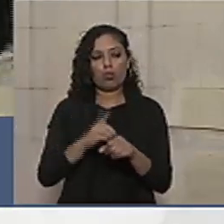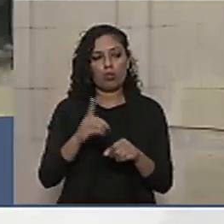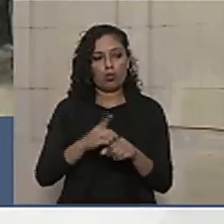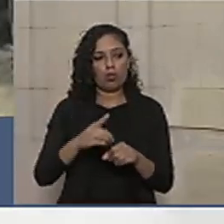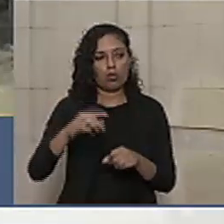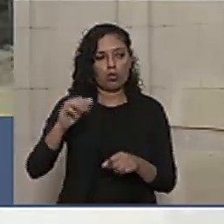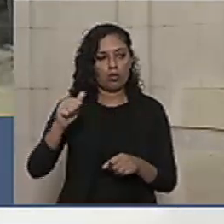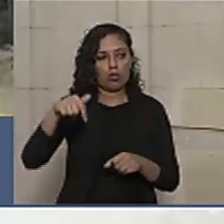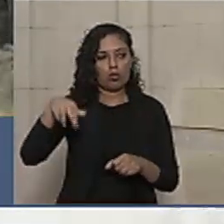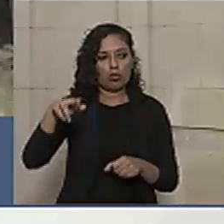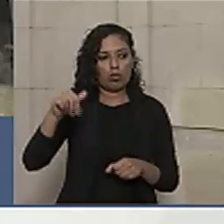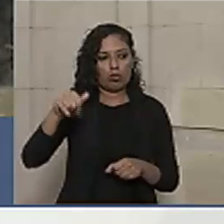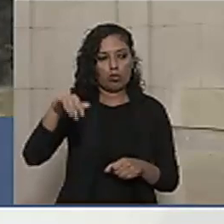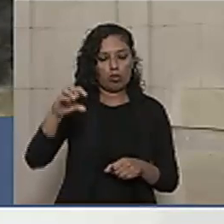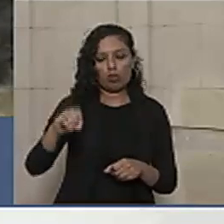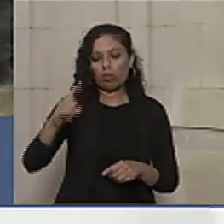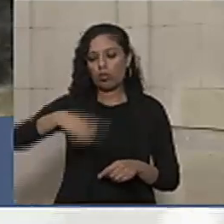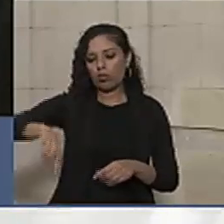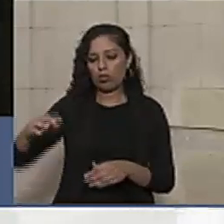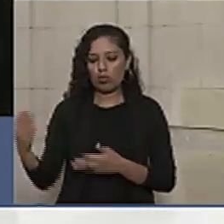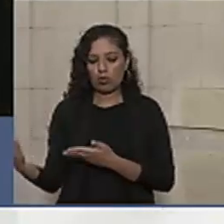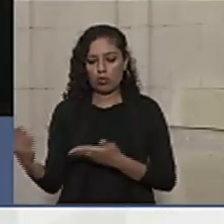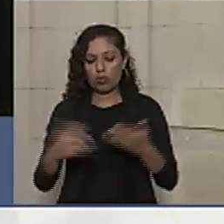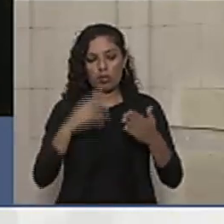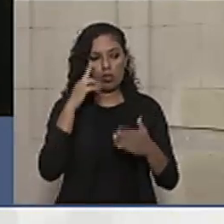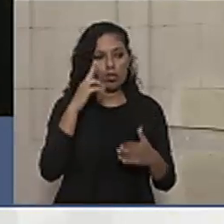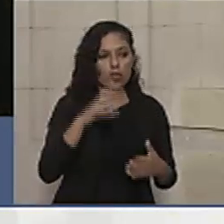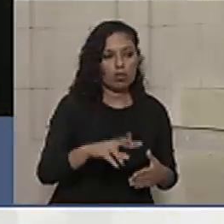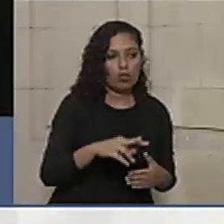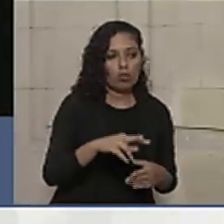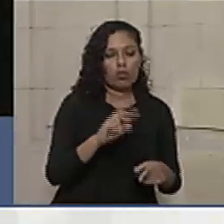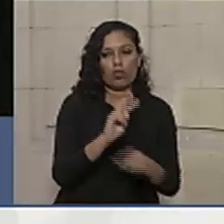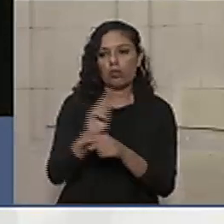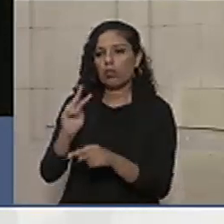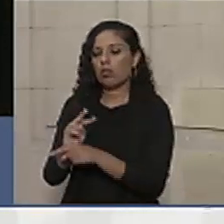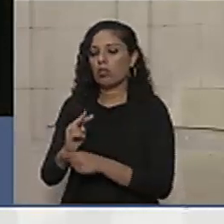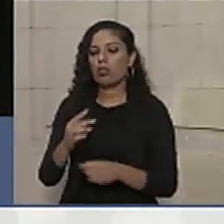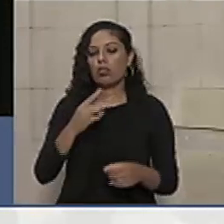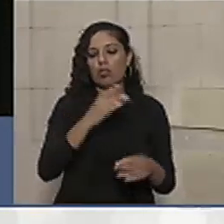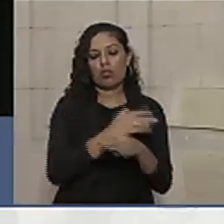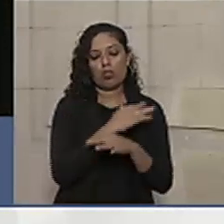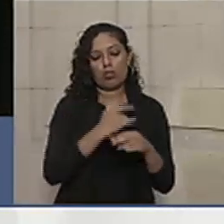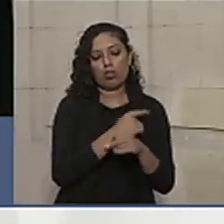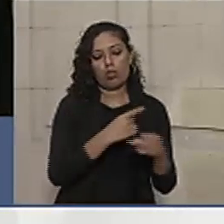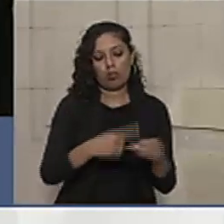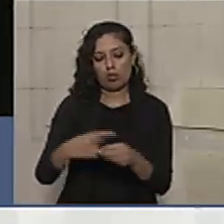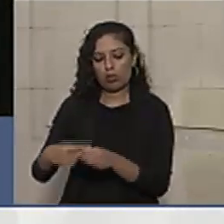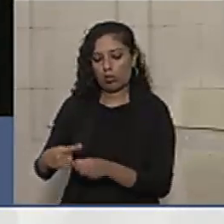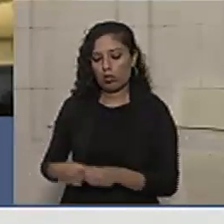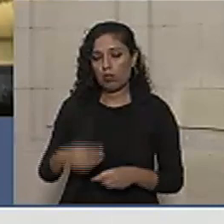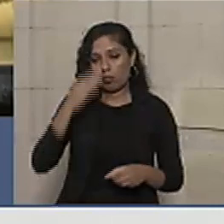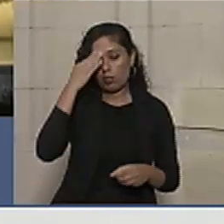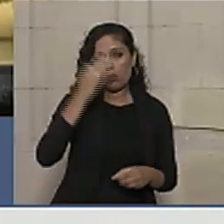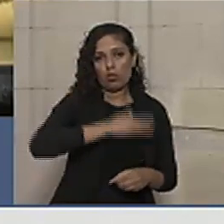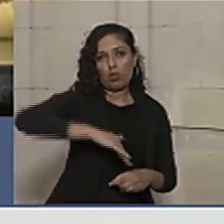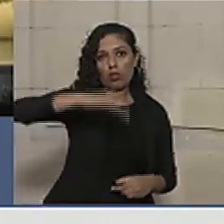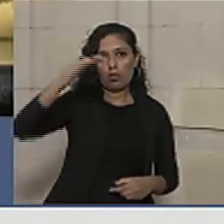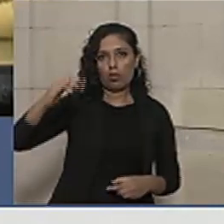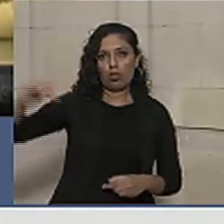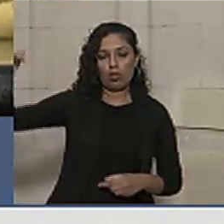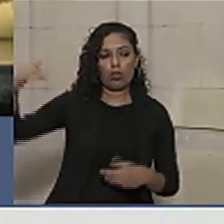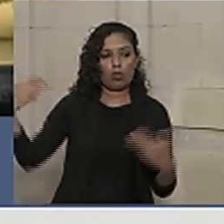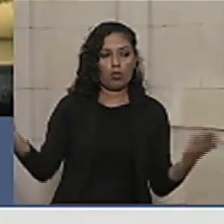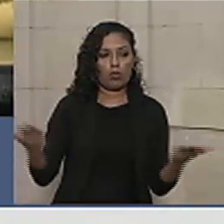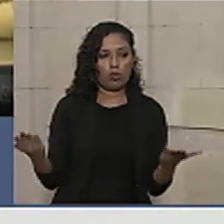uma satisfação começar a receber os representantes dos parlamentos do interior, principalmente da região serrana. Muito obrigado. Parabéns. Também está aqui conosco a